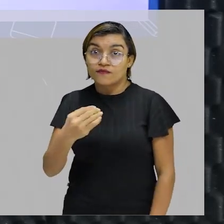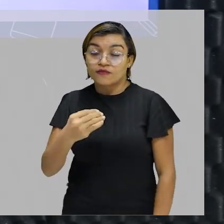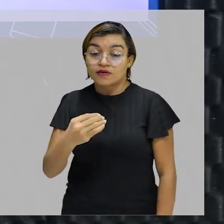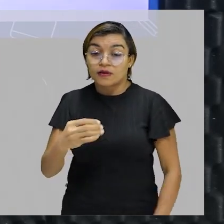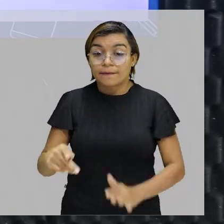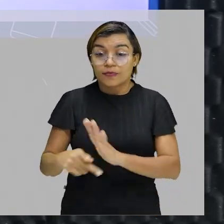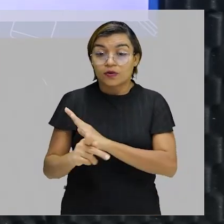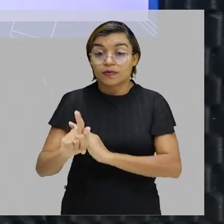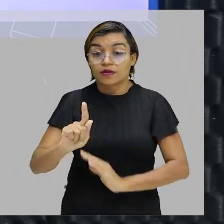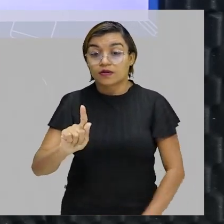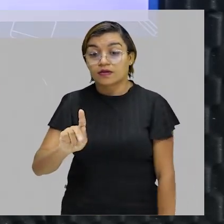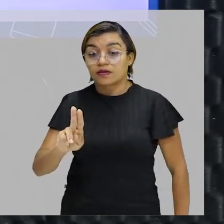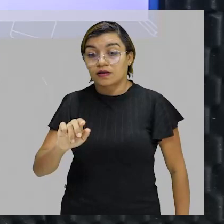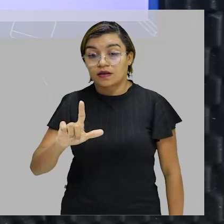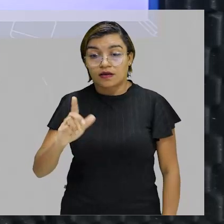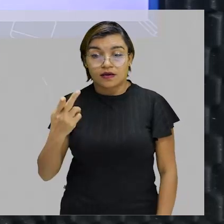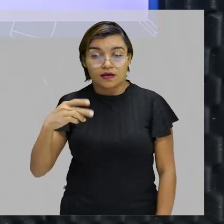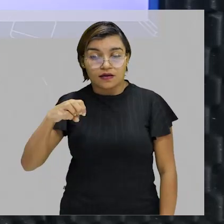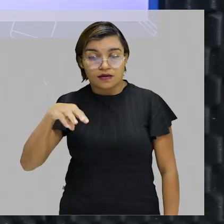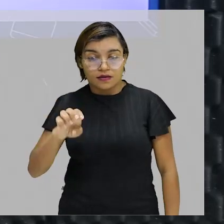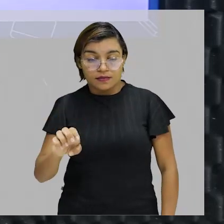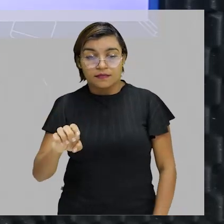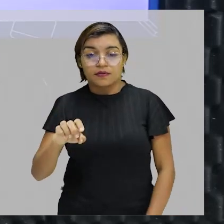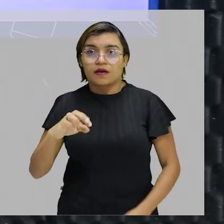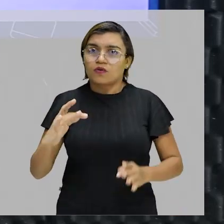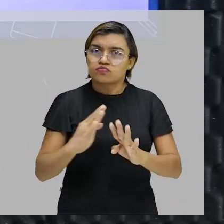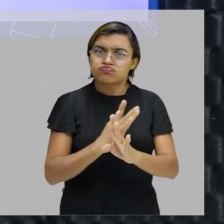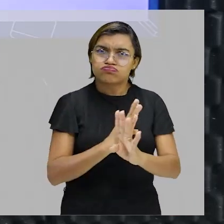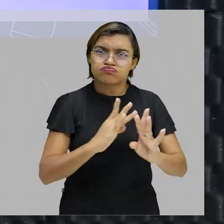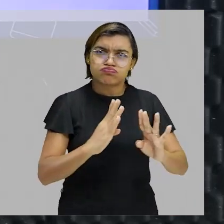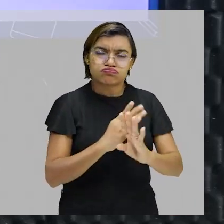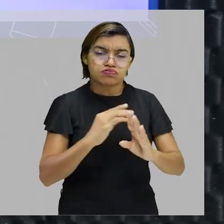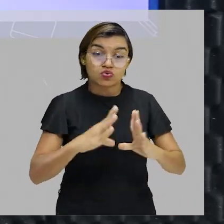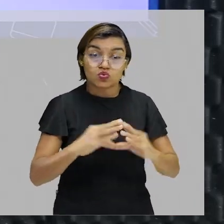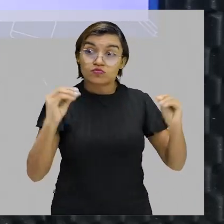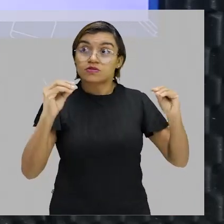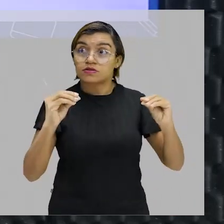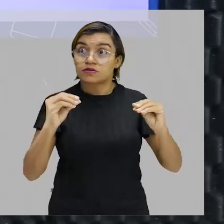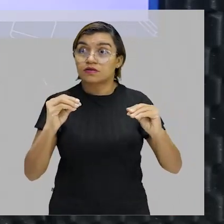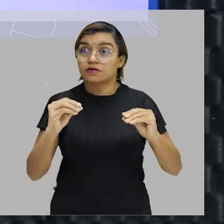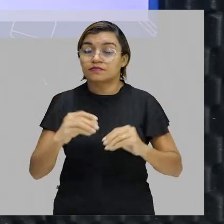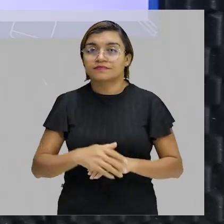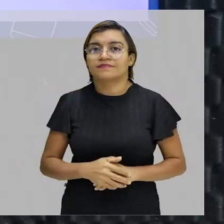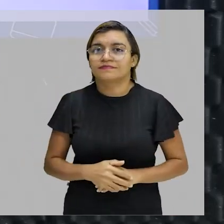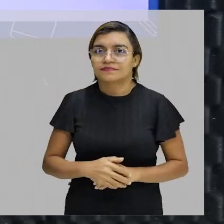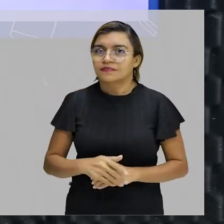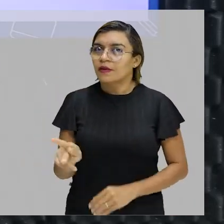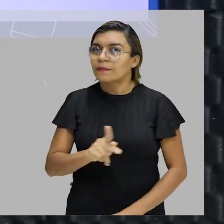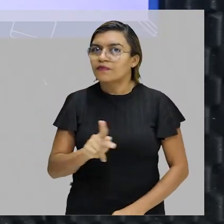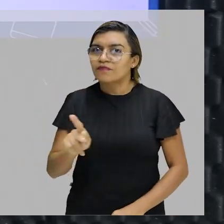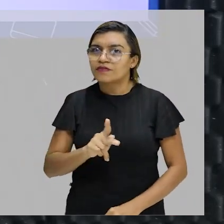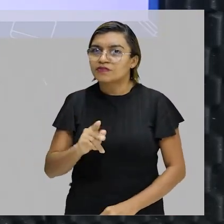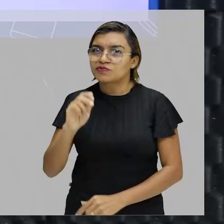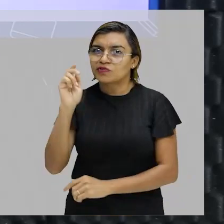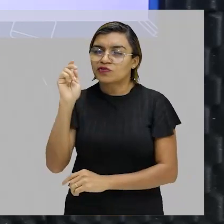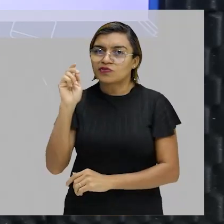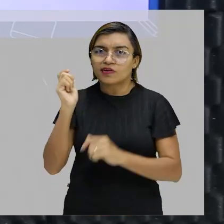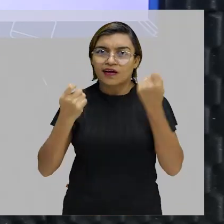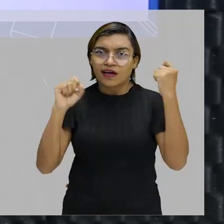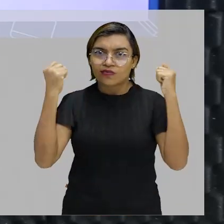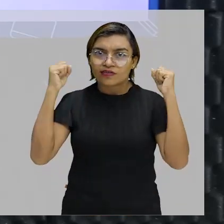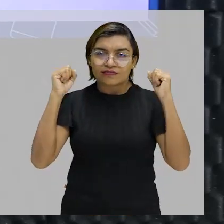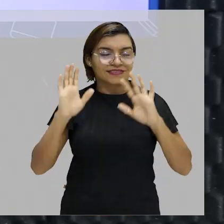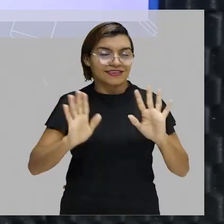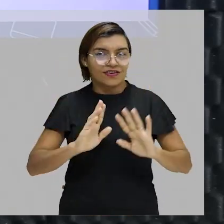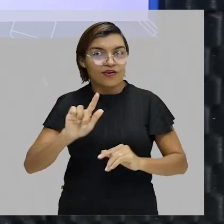Guilherme sumia na multidão, tá? Esse Guilherme aqui não é o professor de educação física, não, tá? É um outro